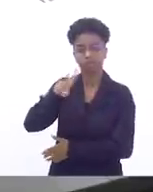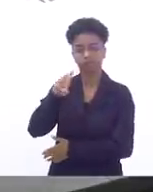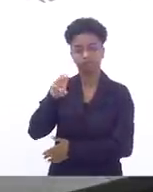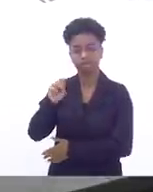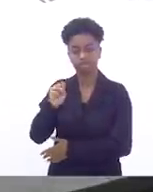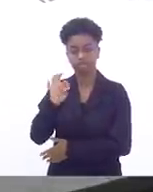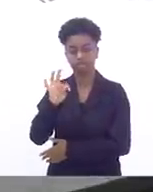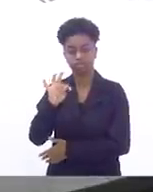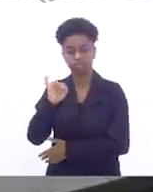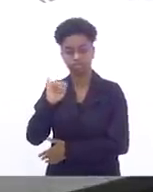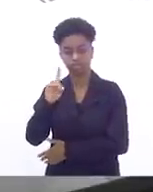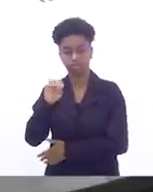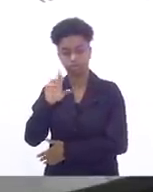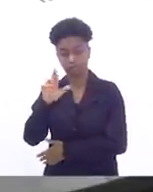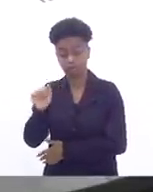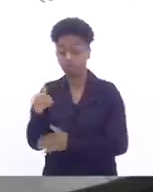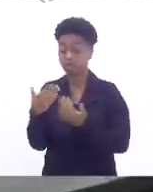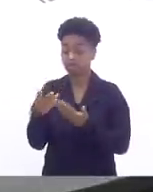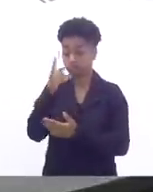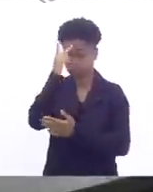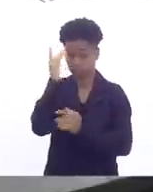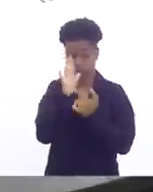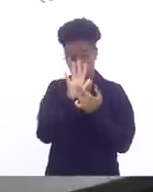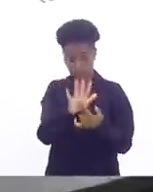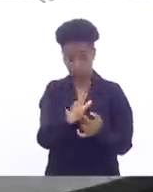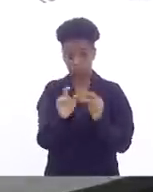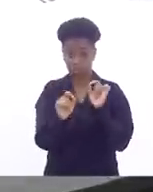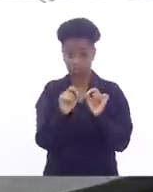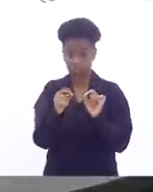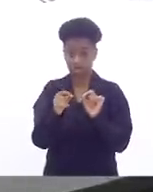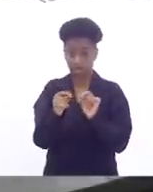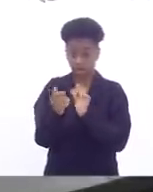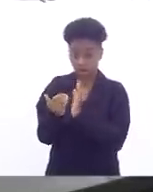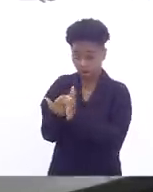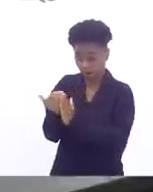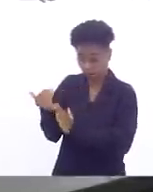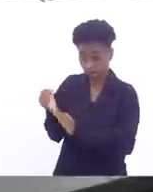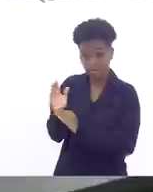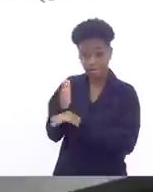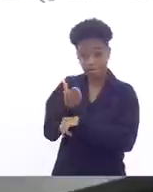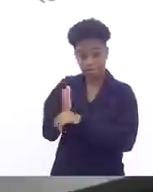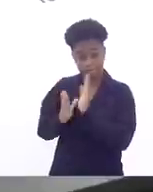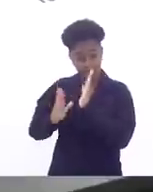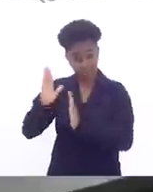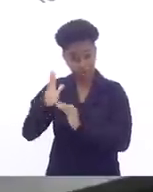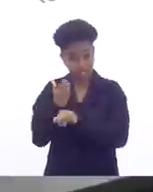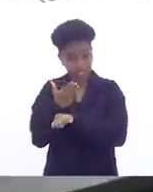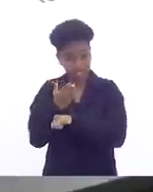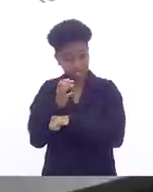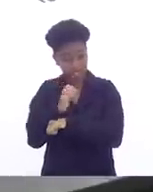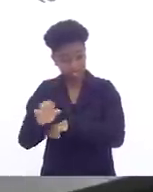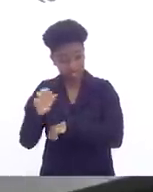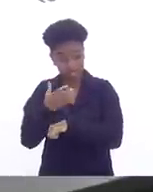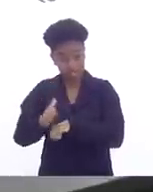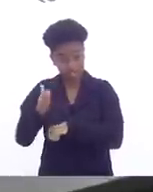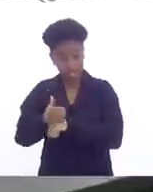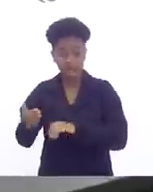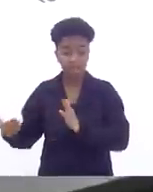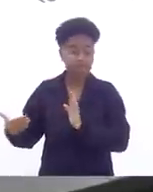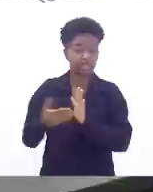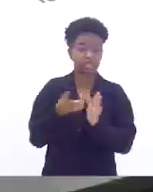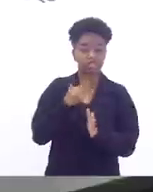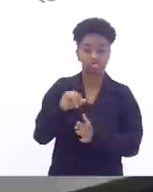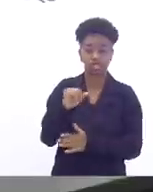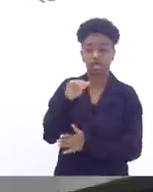essa questão que eles te trouxeram Ele tá dizendo que desde que ele era estagiário até a data da